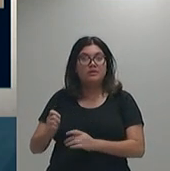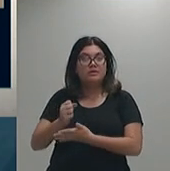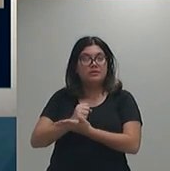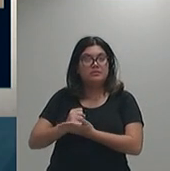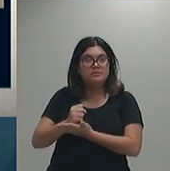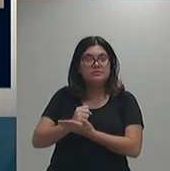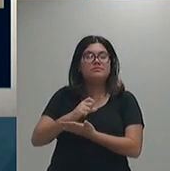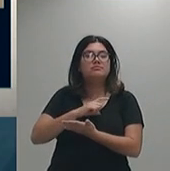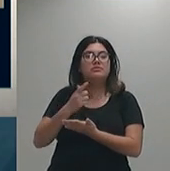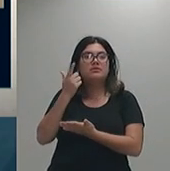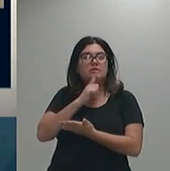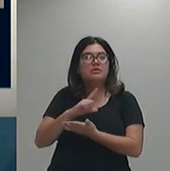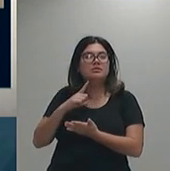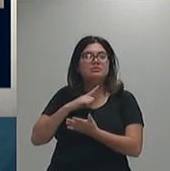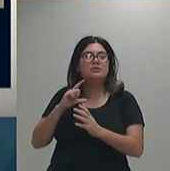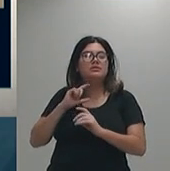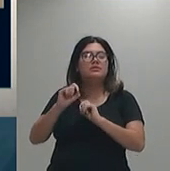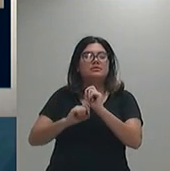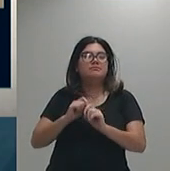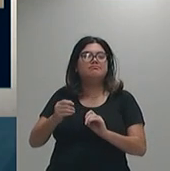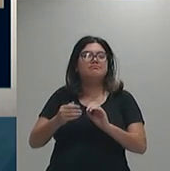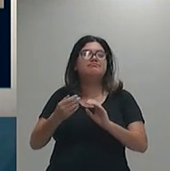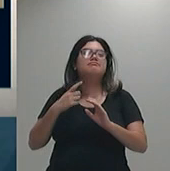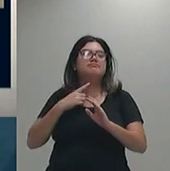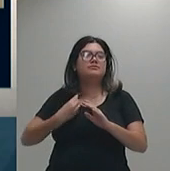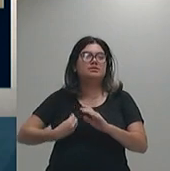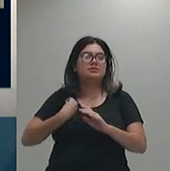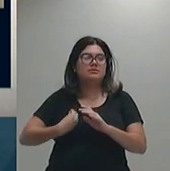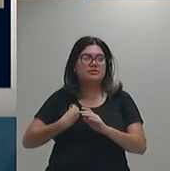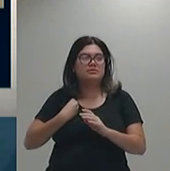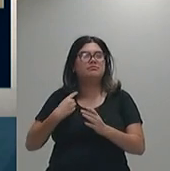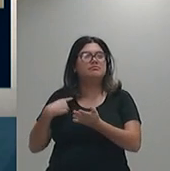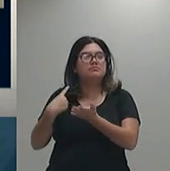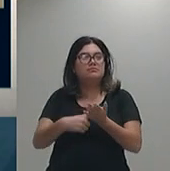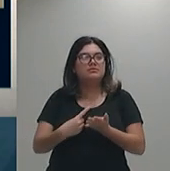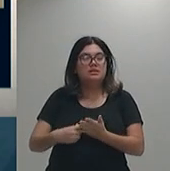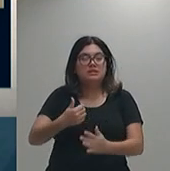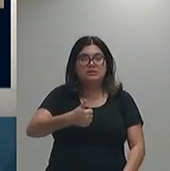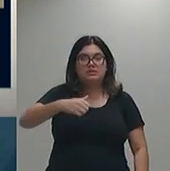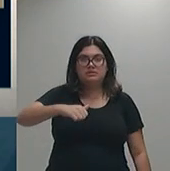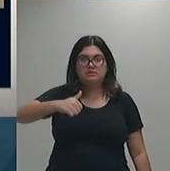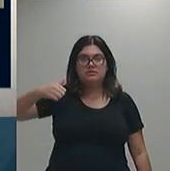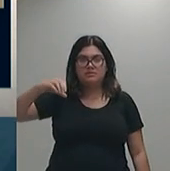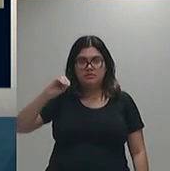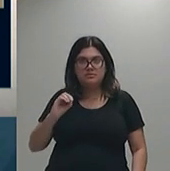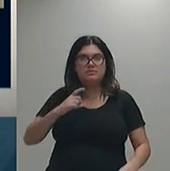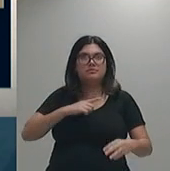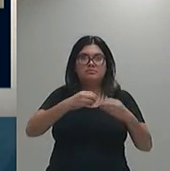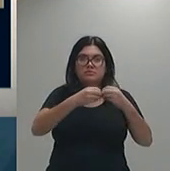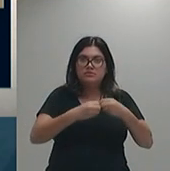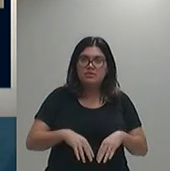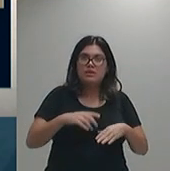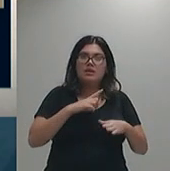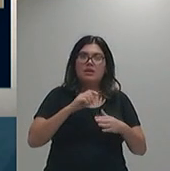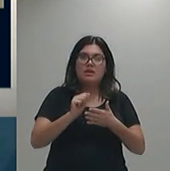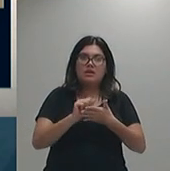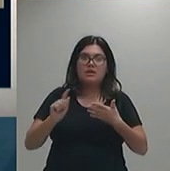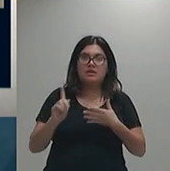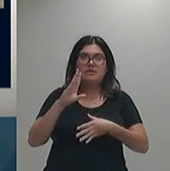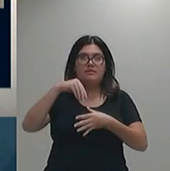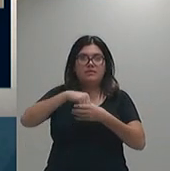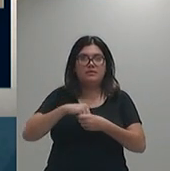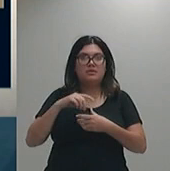por consequência a extinção dos procedimentos arbitrais cano 93 110 dica prejudicado O agravo interno interposto contra decisão liminar